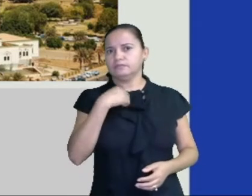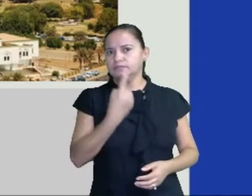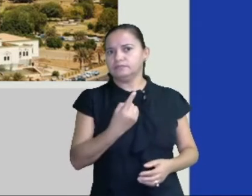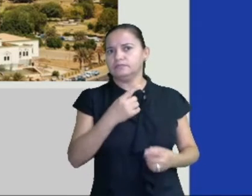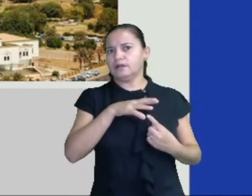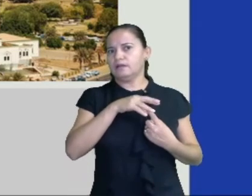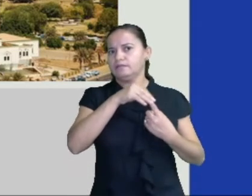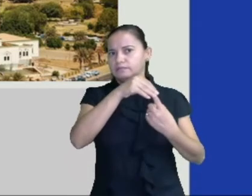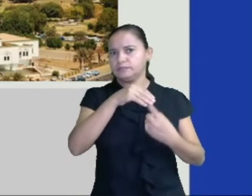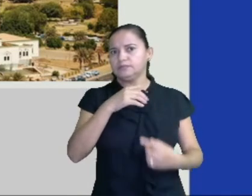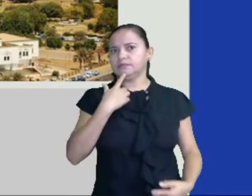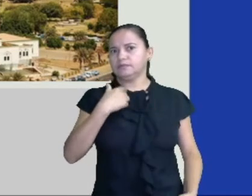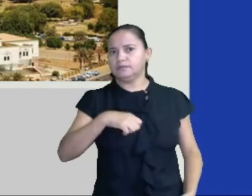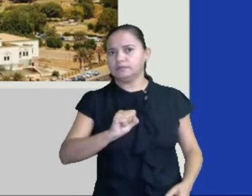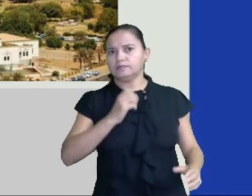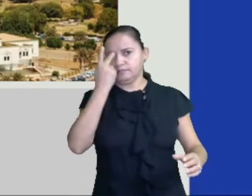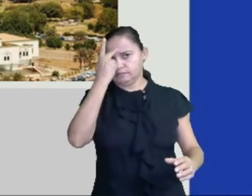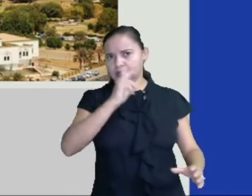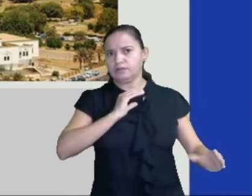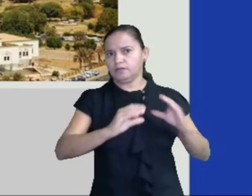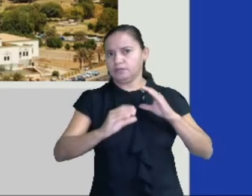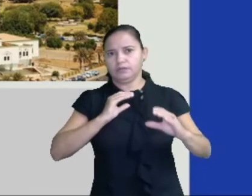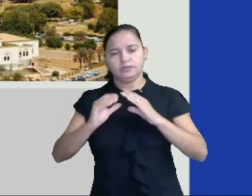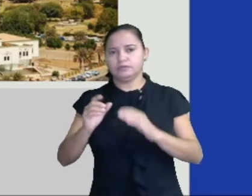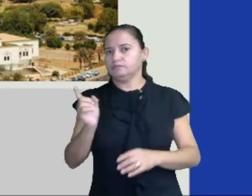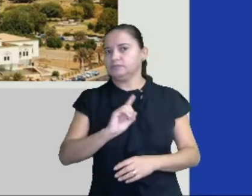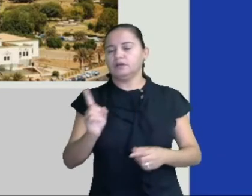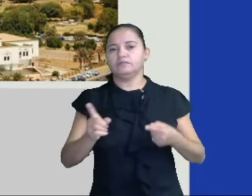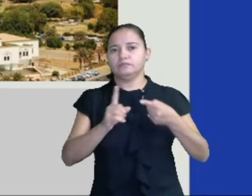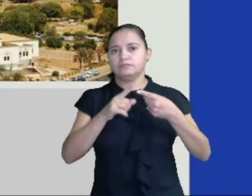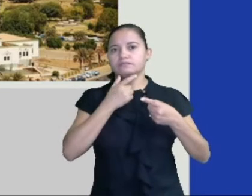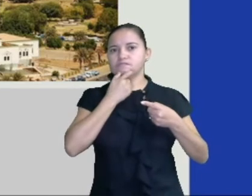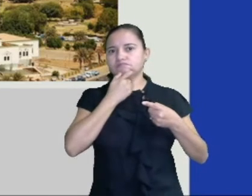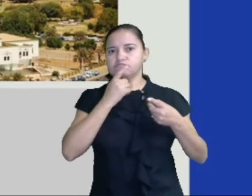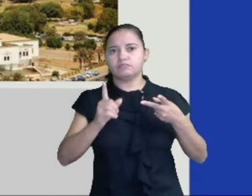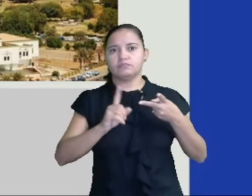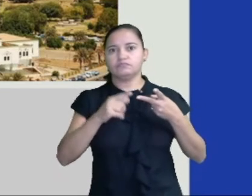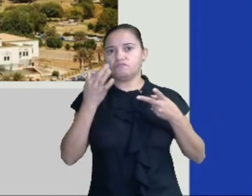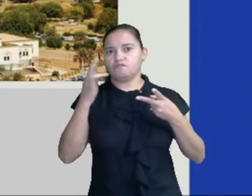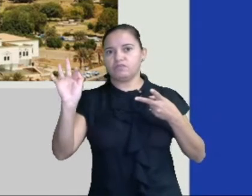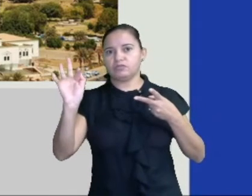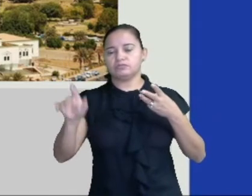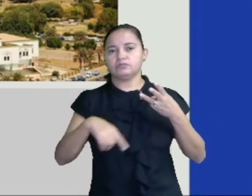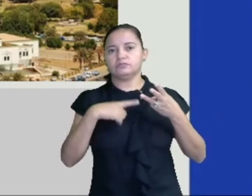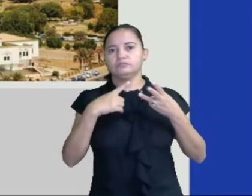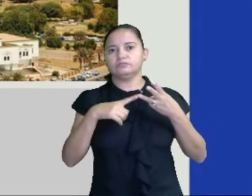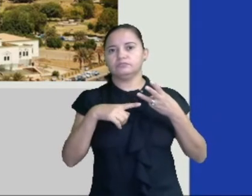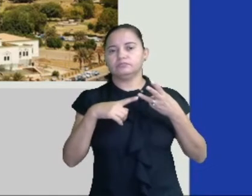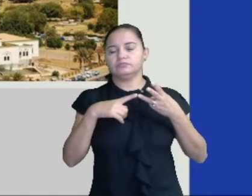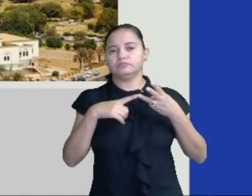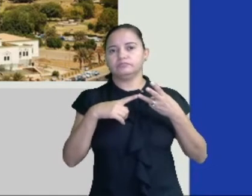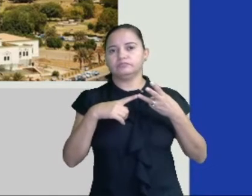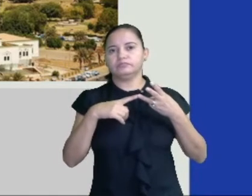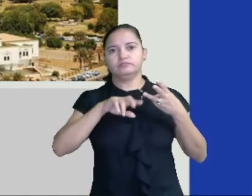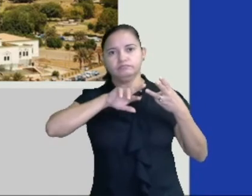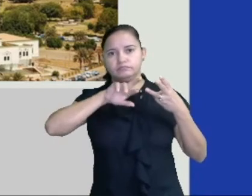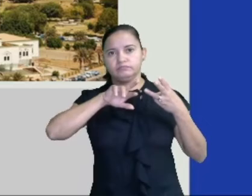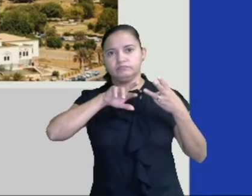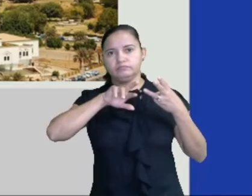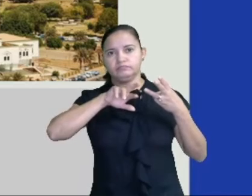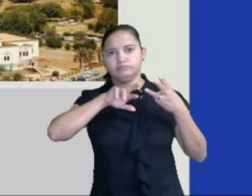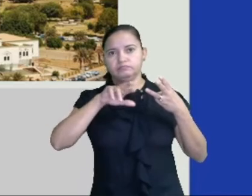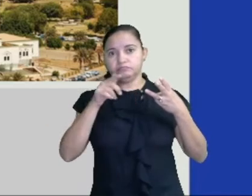se desenvolve diversas atividades econômicas do país. É cortado pelo deserto do